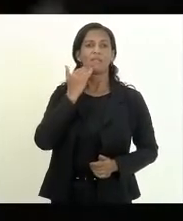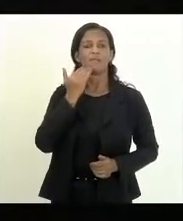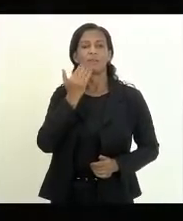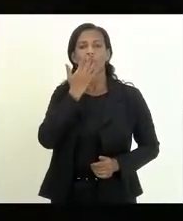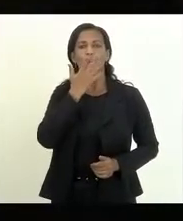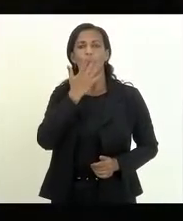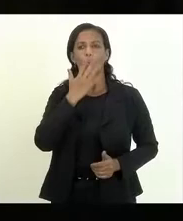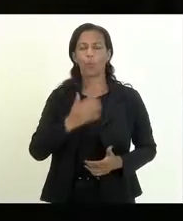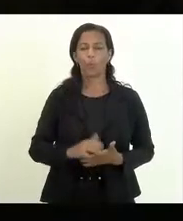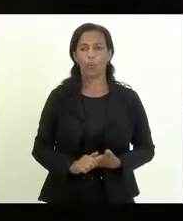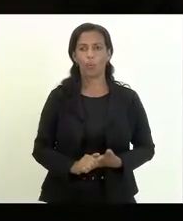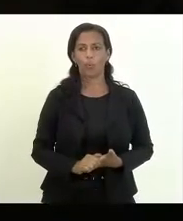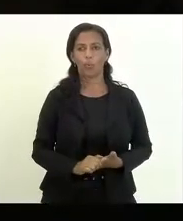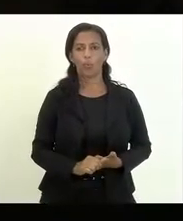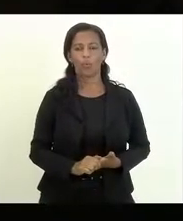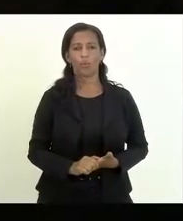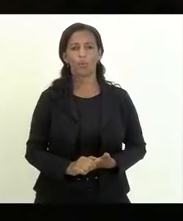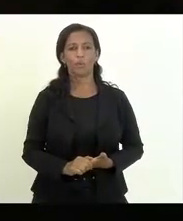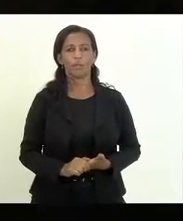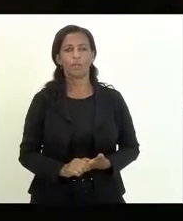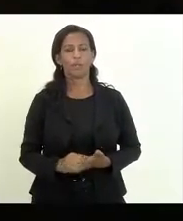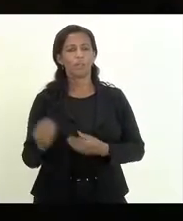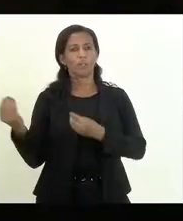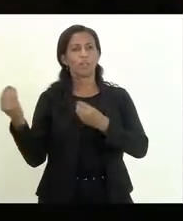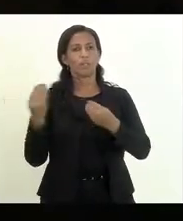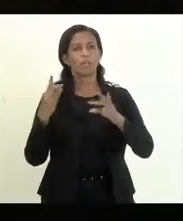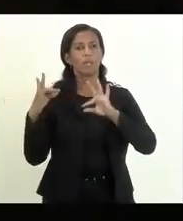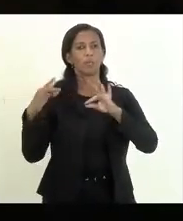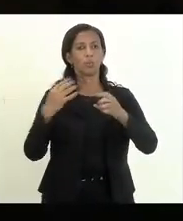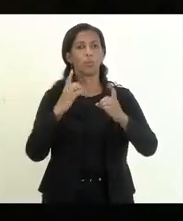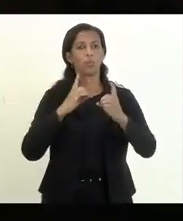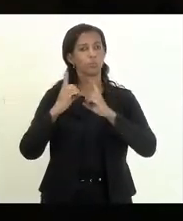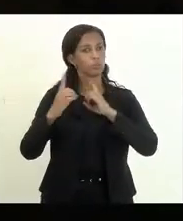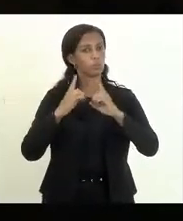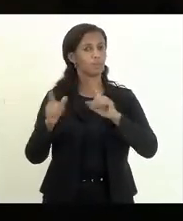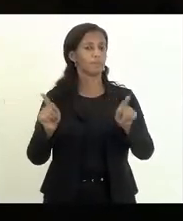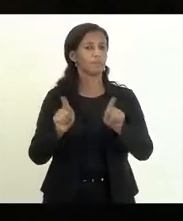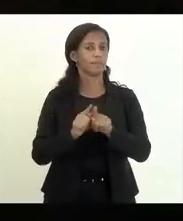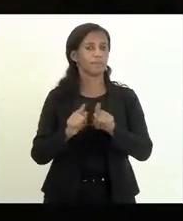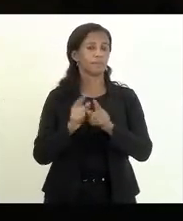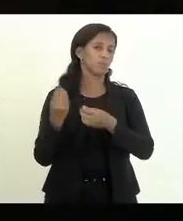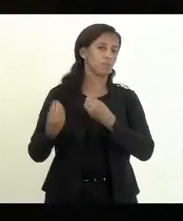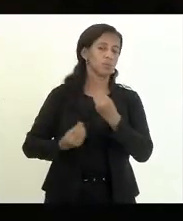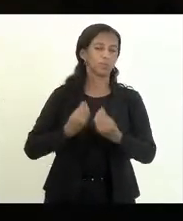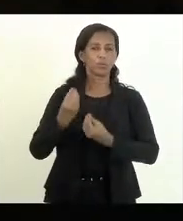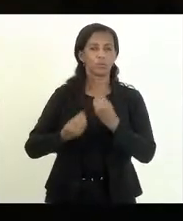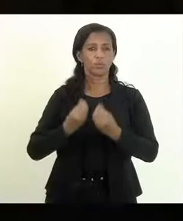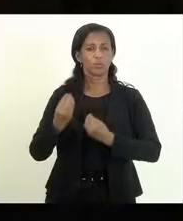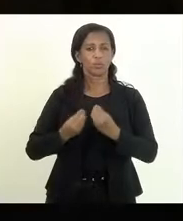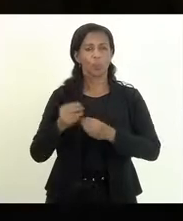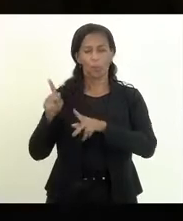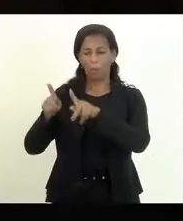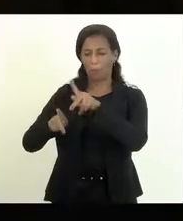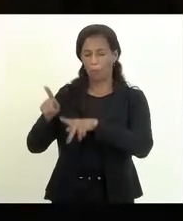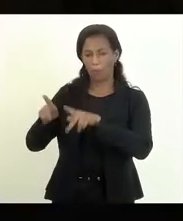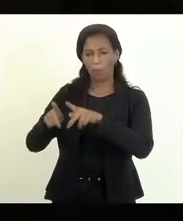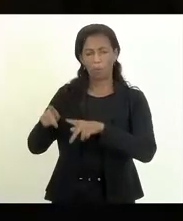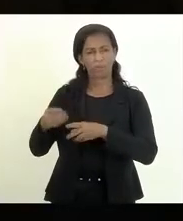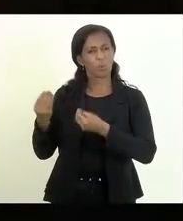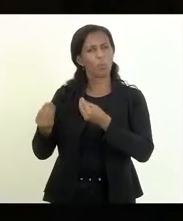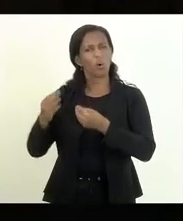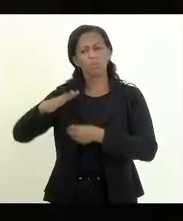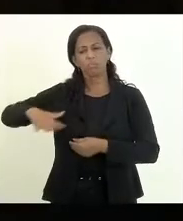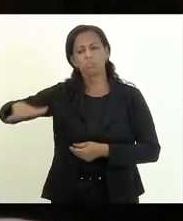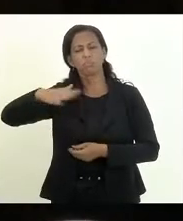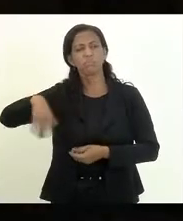Maria, que traz todo esse debate, inclusive, de como essas populações foram